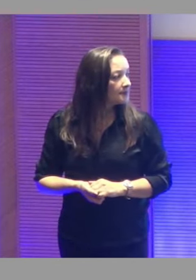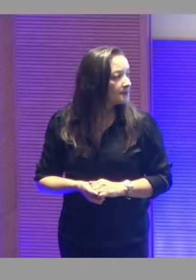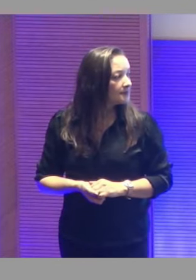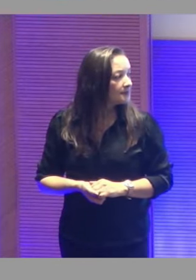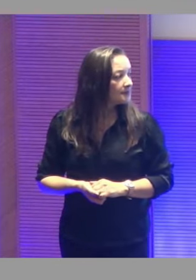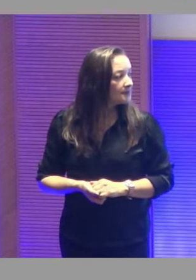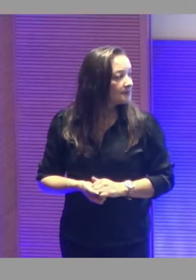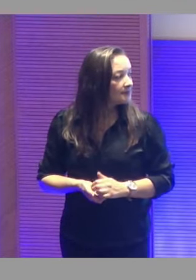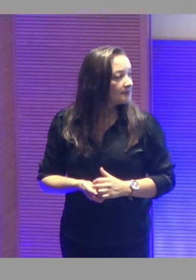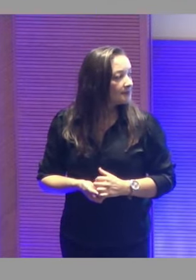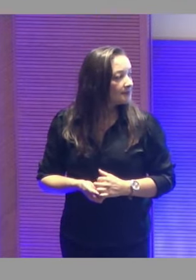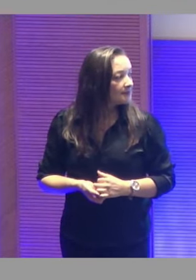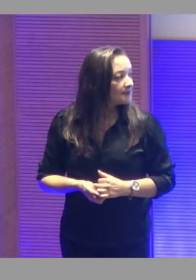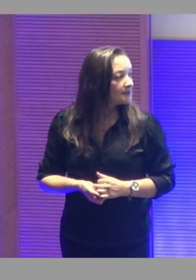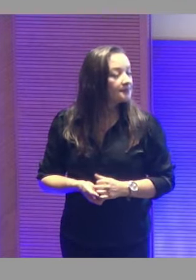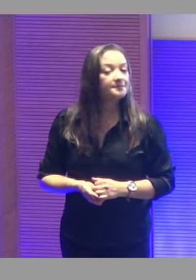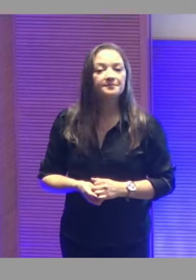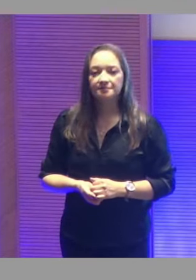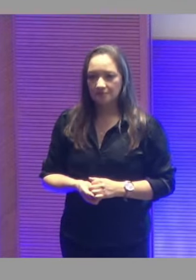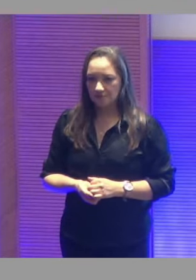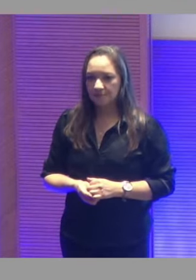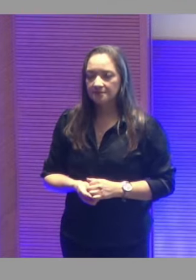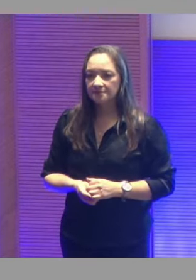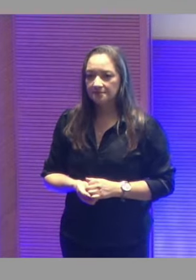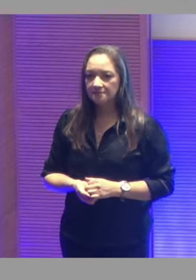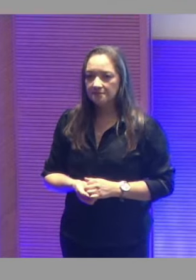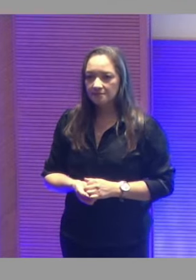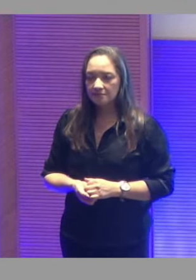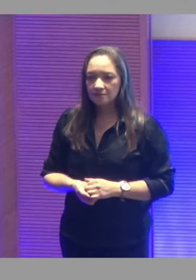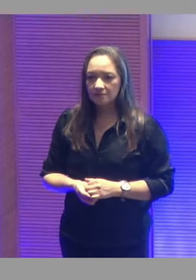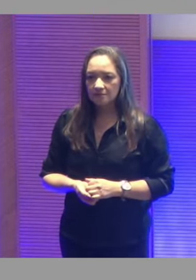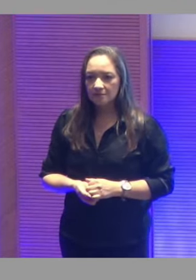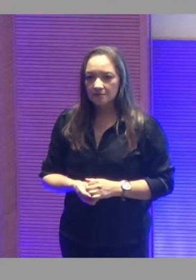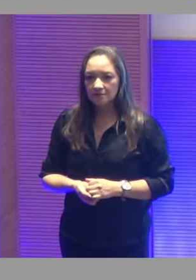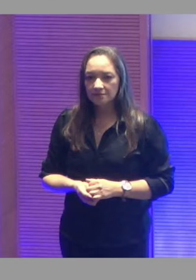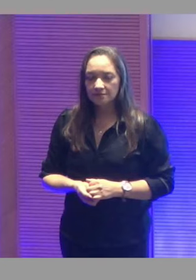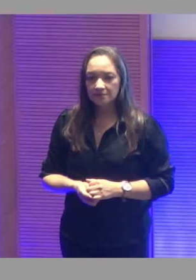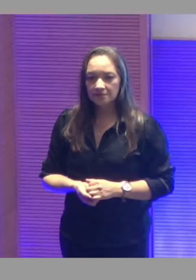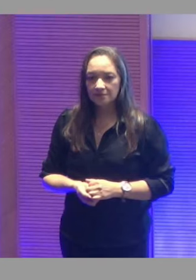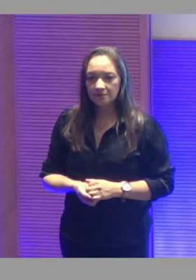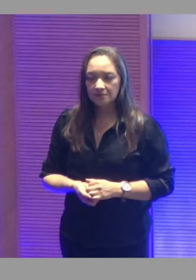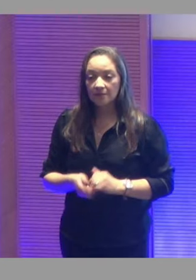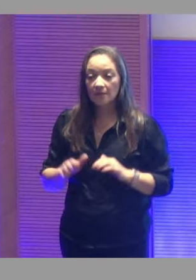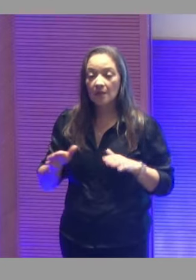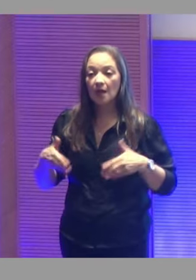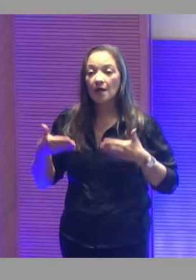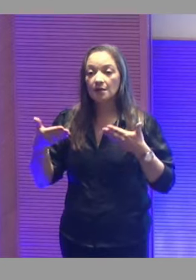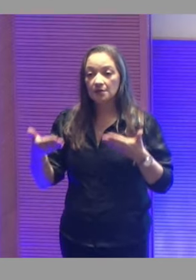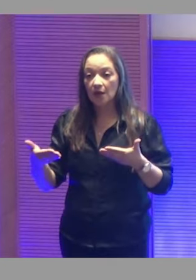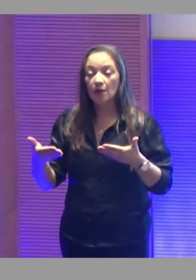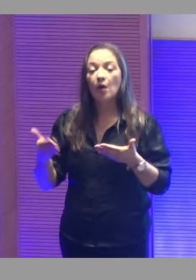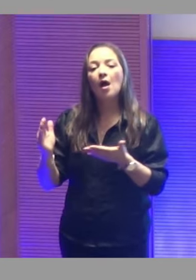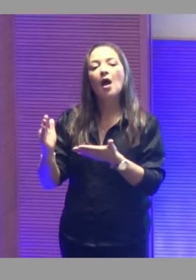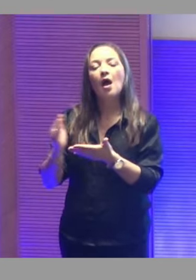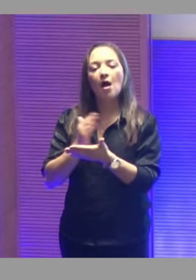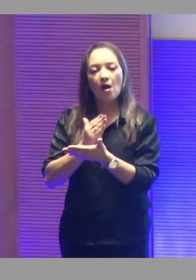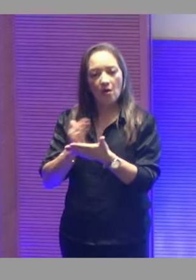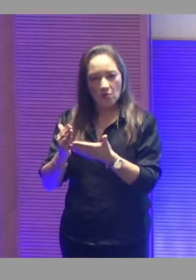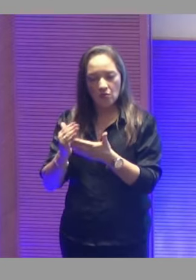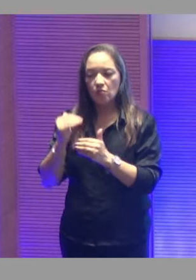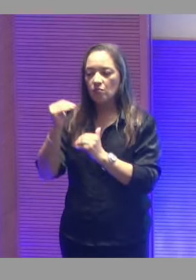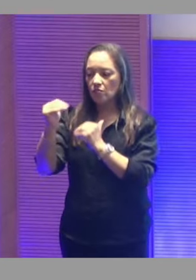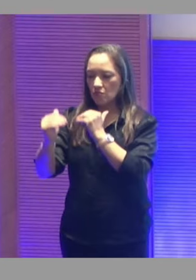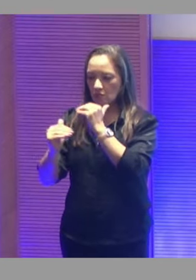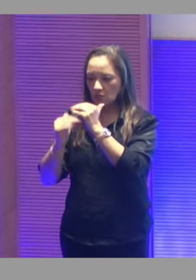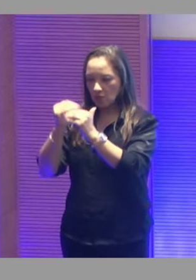plataforma a submissão dos dados na plataforma E então alguns passaram por pelo processo de